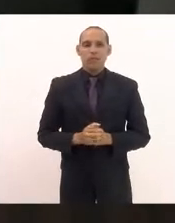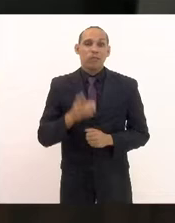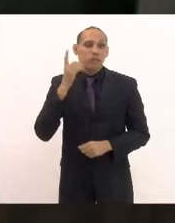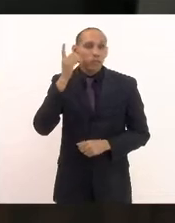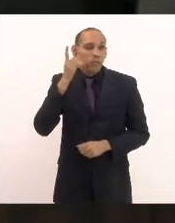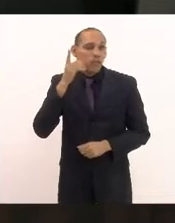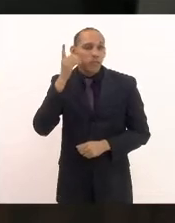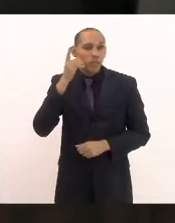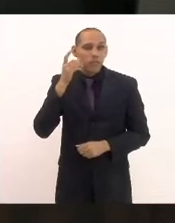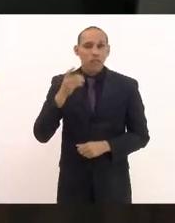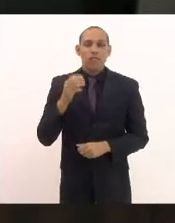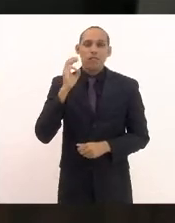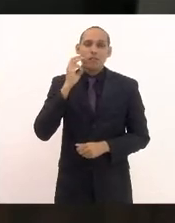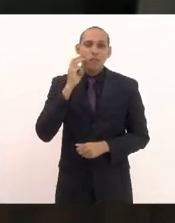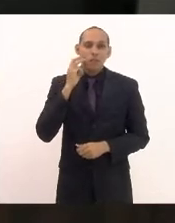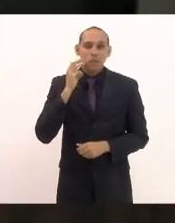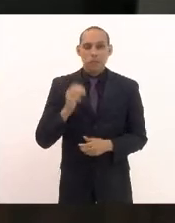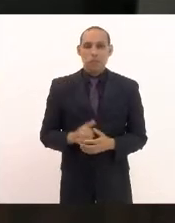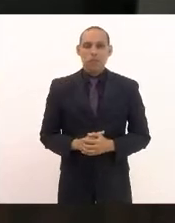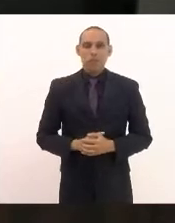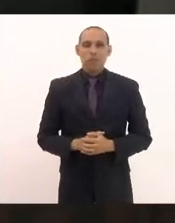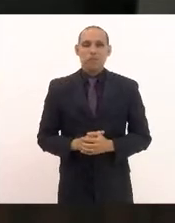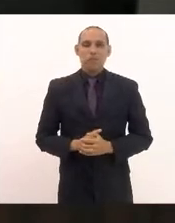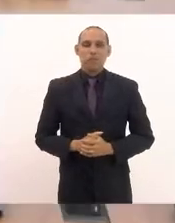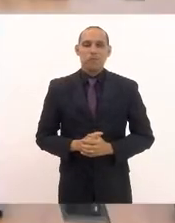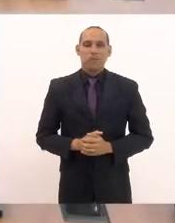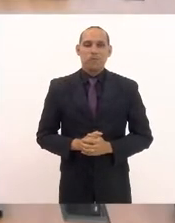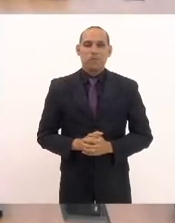deputado Valdeque Carneiro.